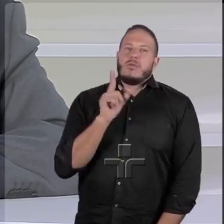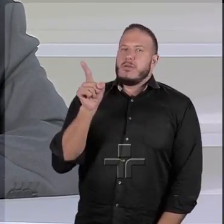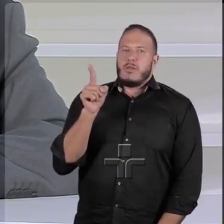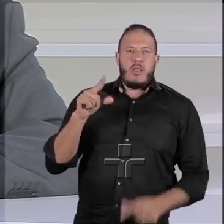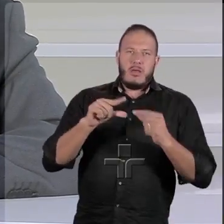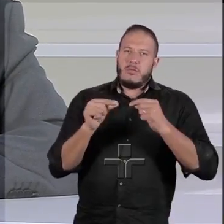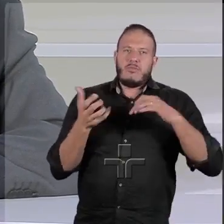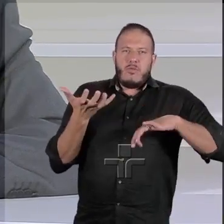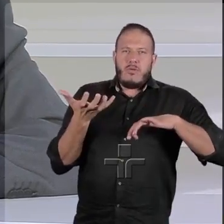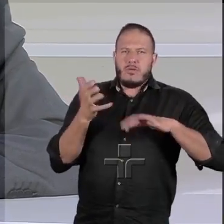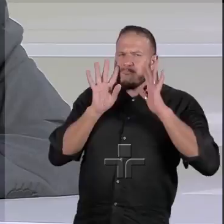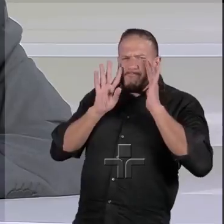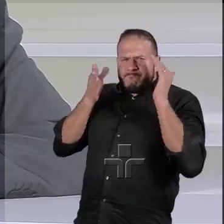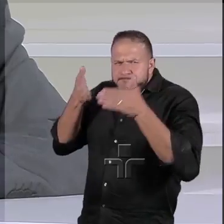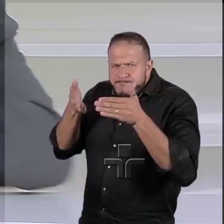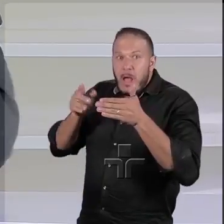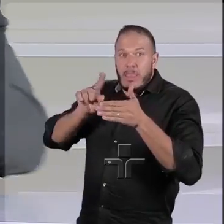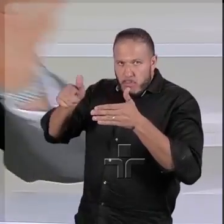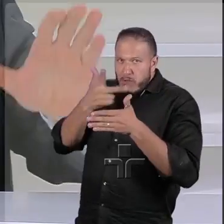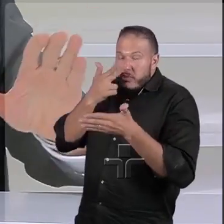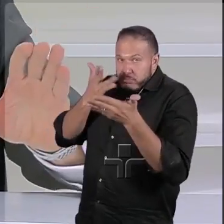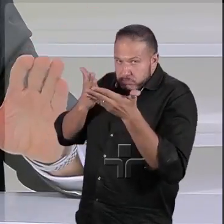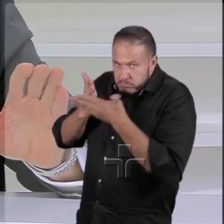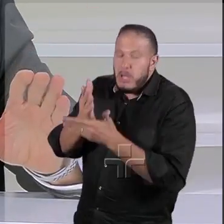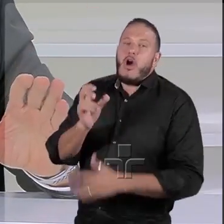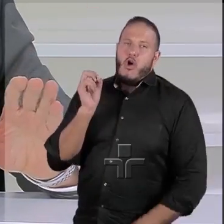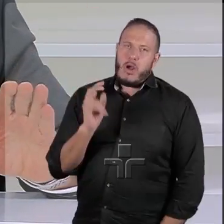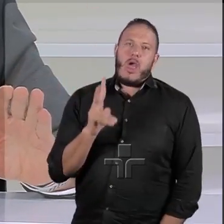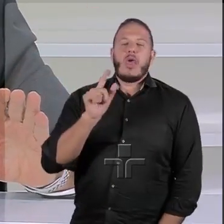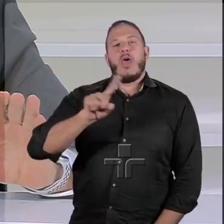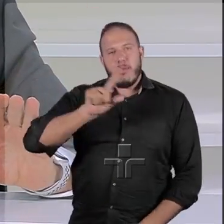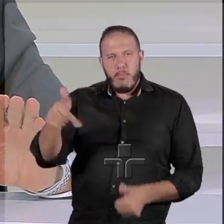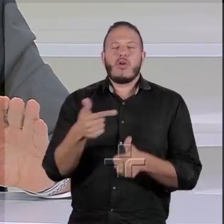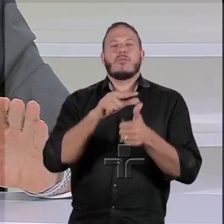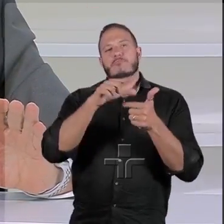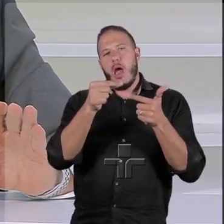as atenções para ela. Depois que ela passar, aí vamos